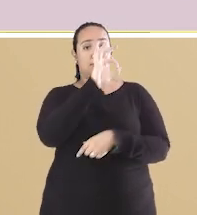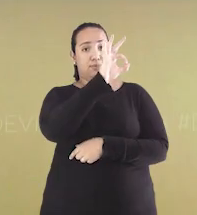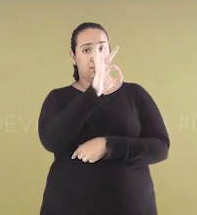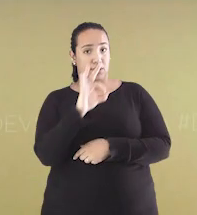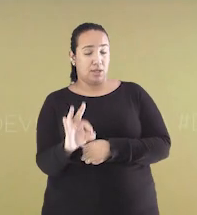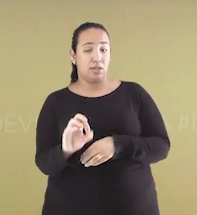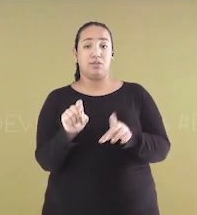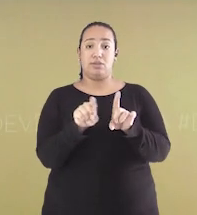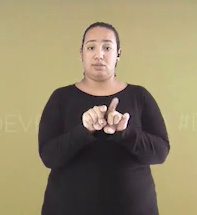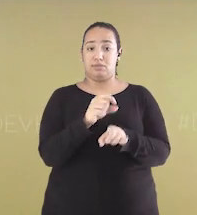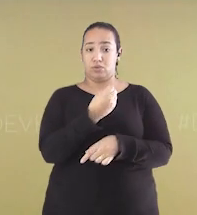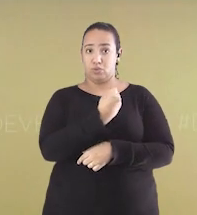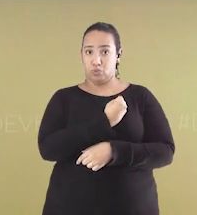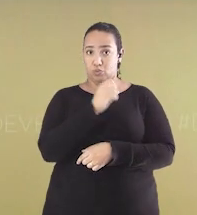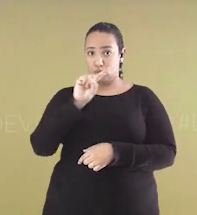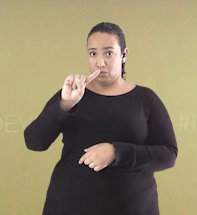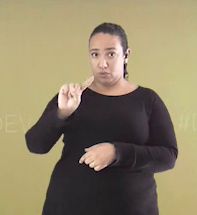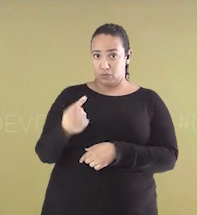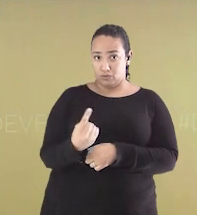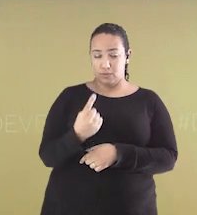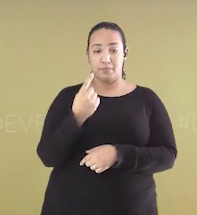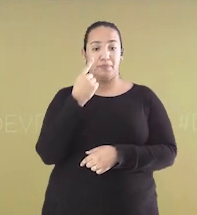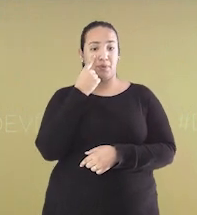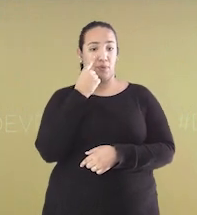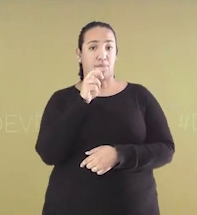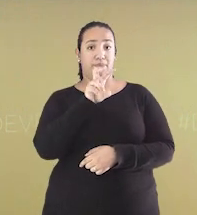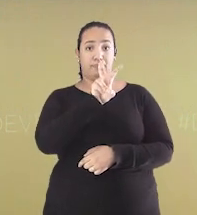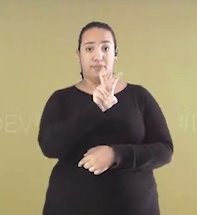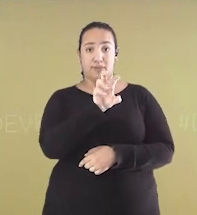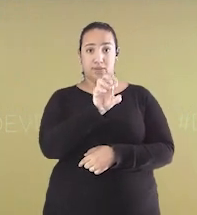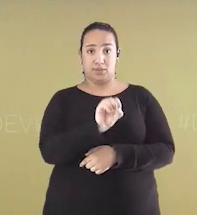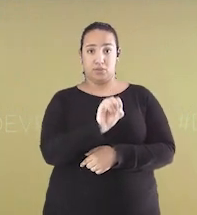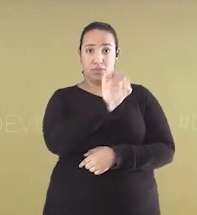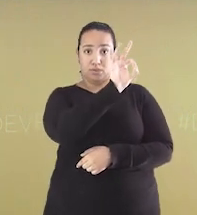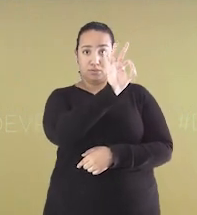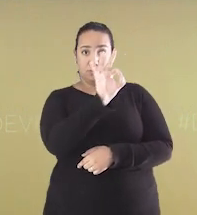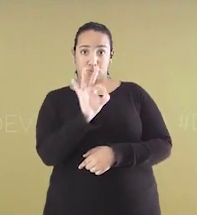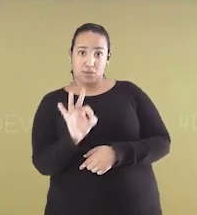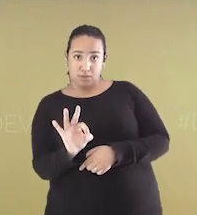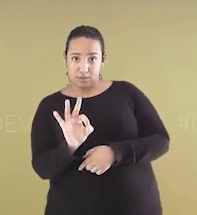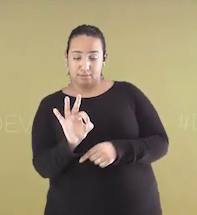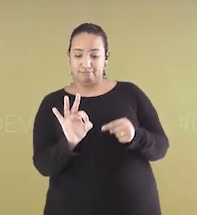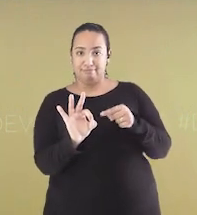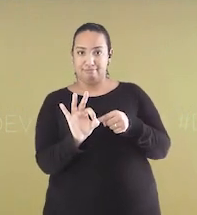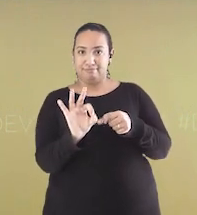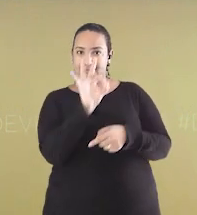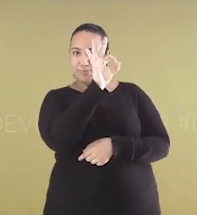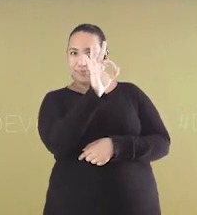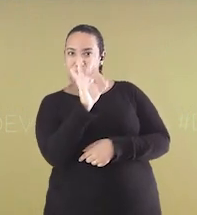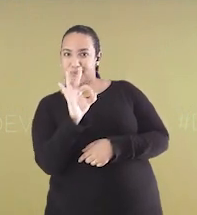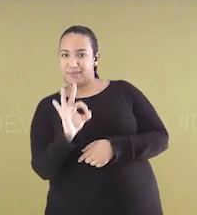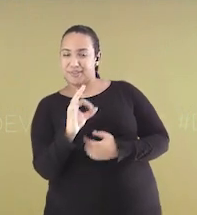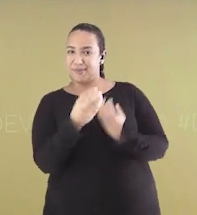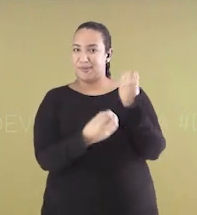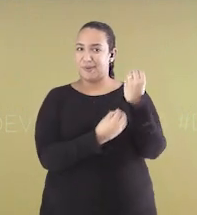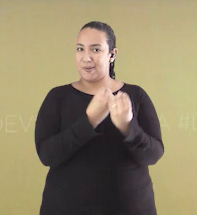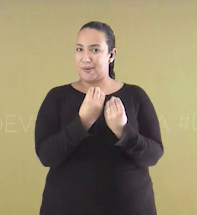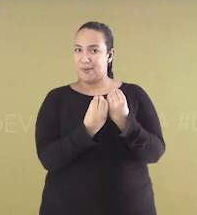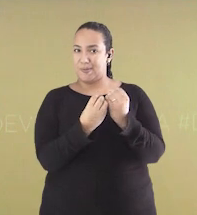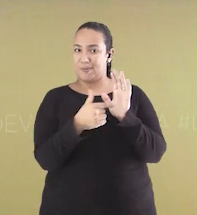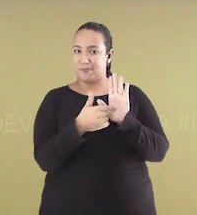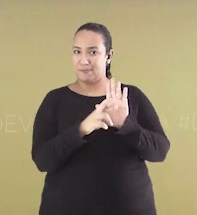decimal. Observe, a forma 50% é a forma percentual de representarmos